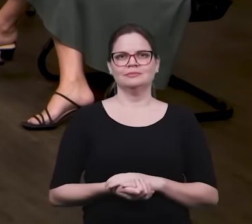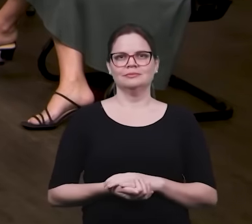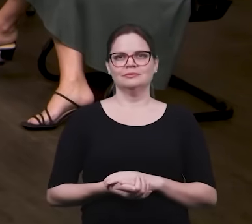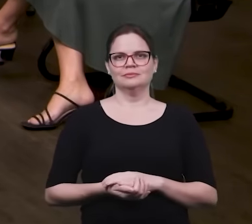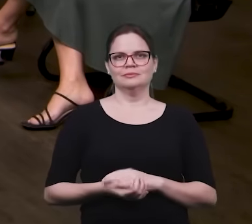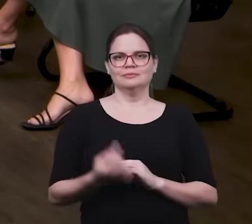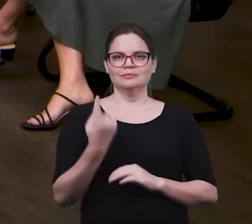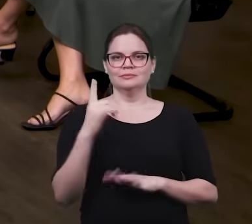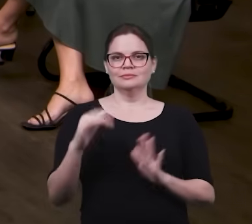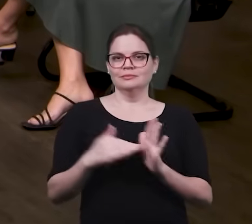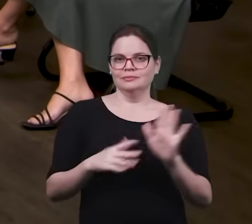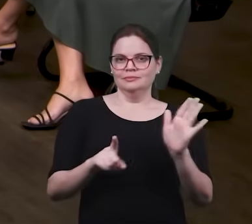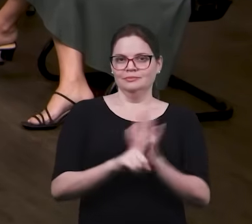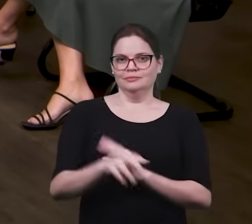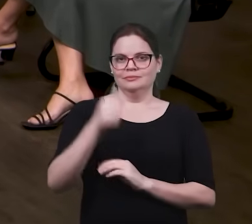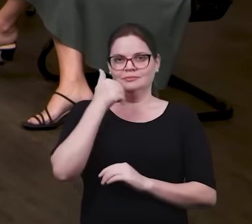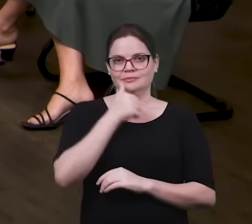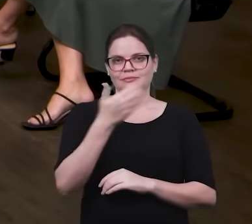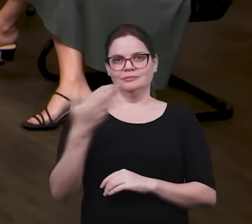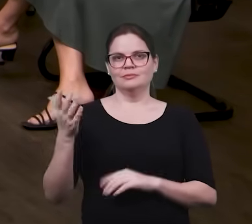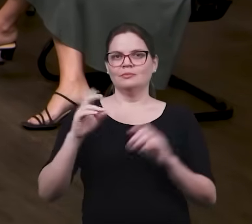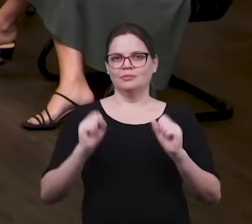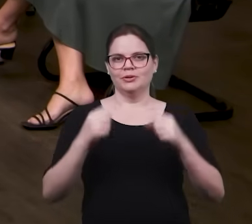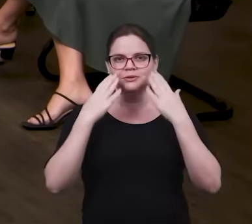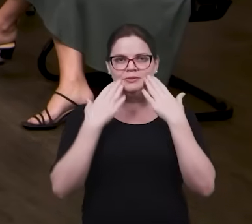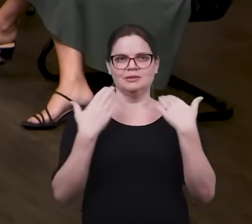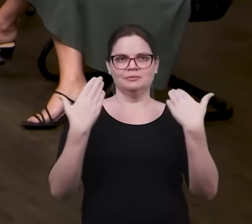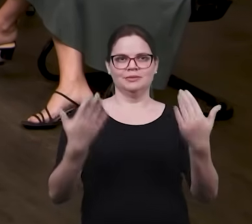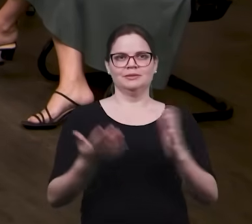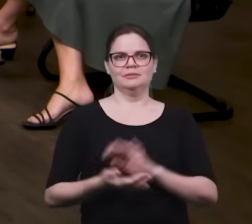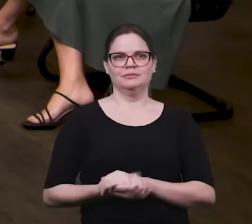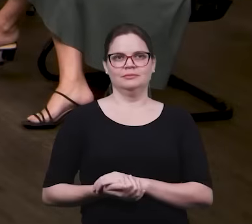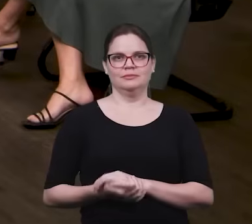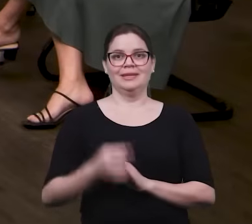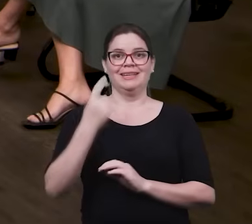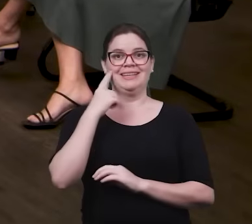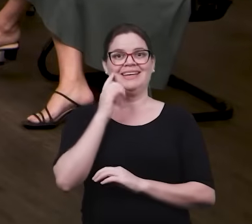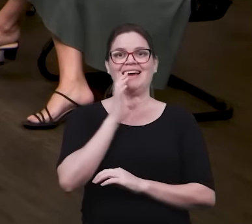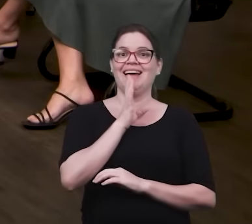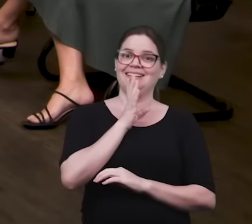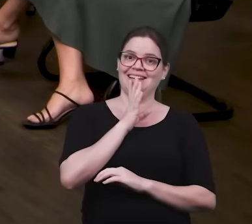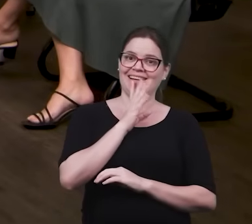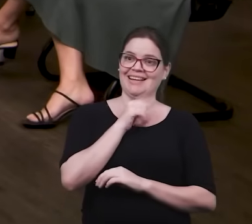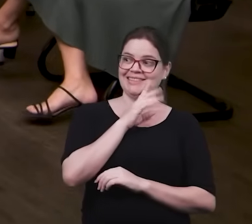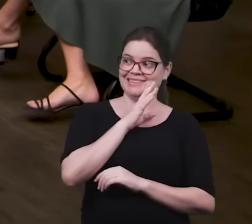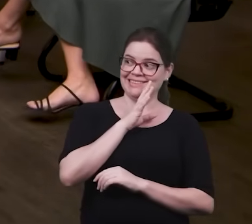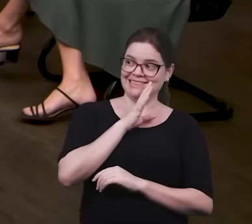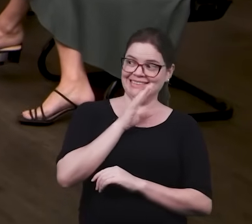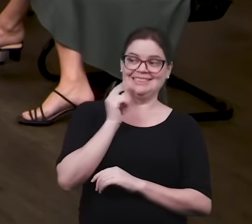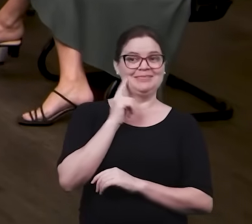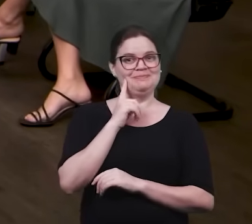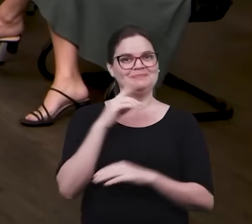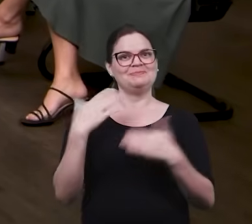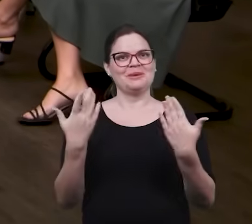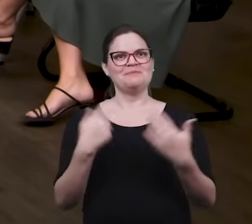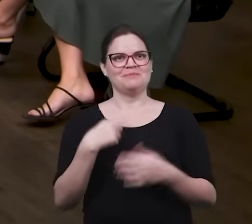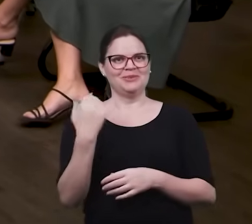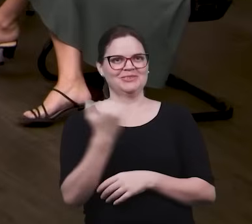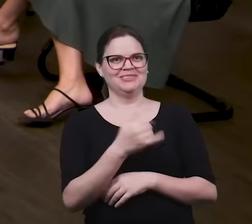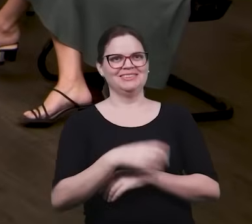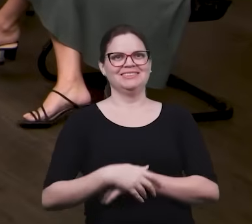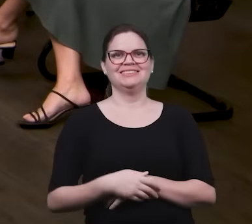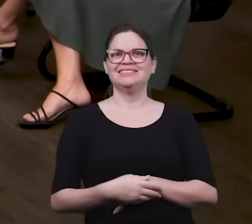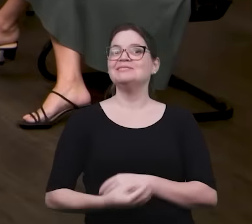programa com a última pergunta da irmã Alma, né? Você pode se representar? Aliás, pode falar. Aliás, pode